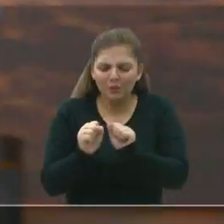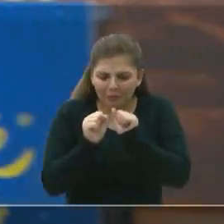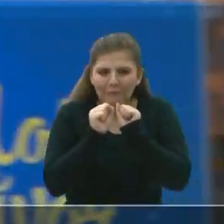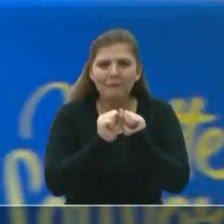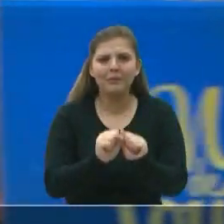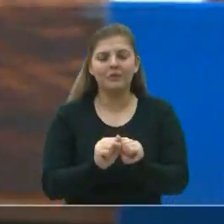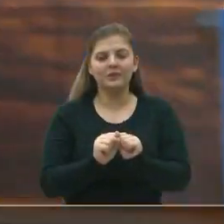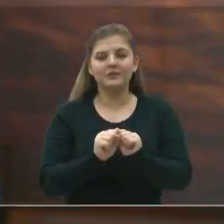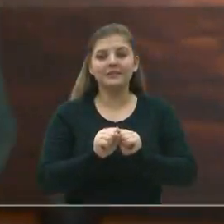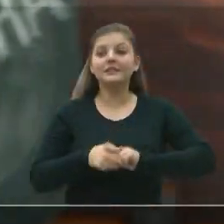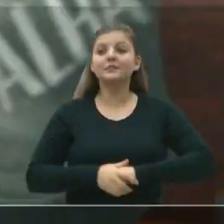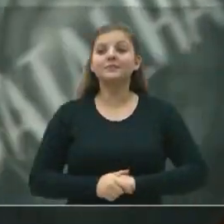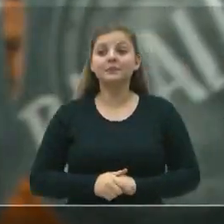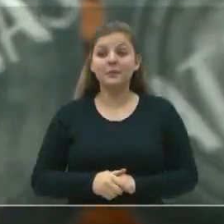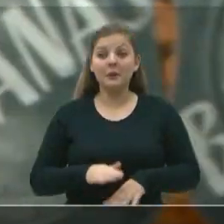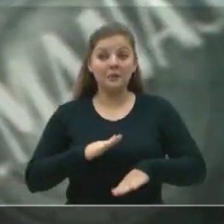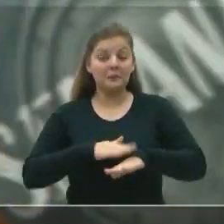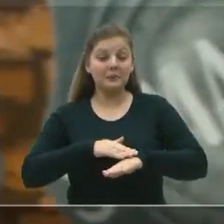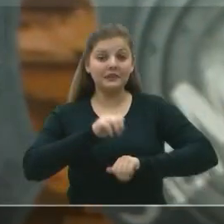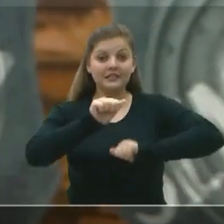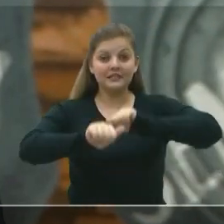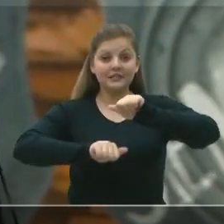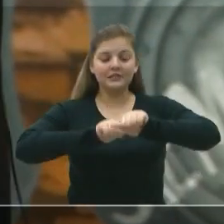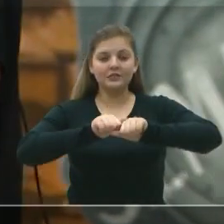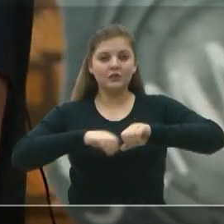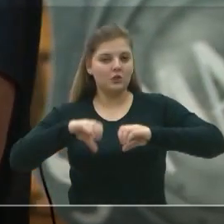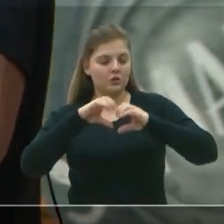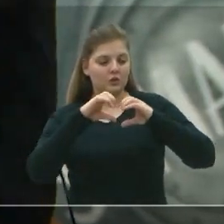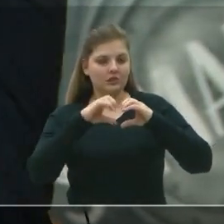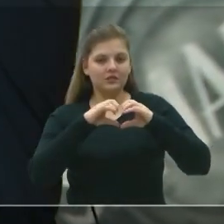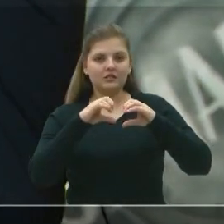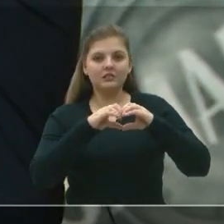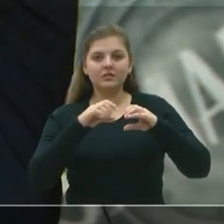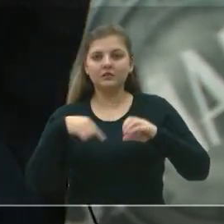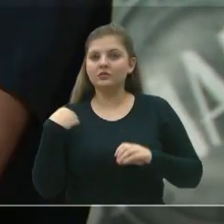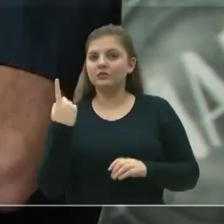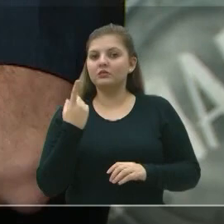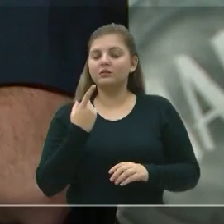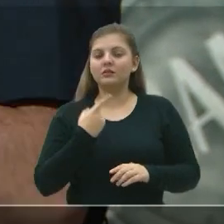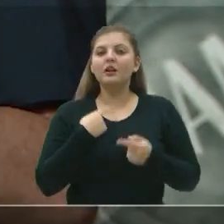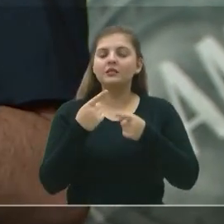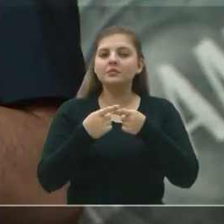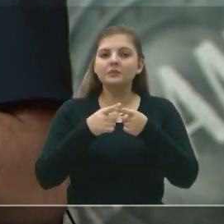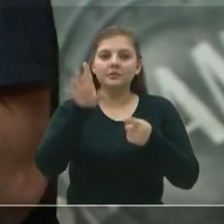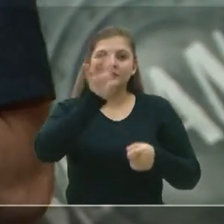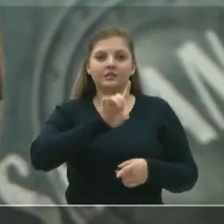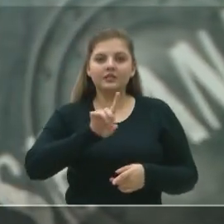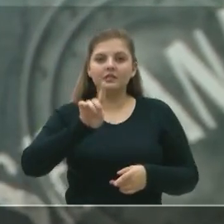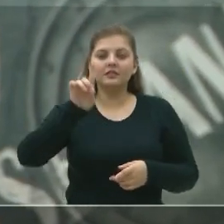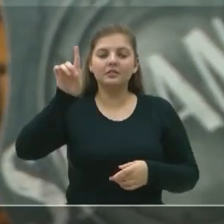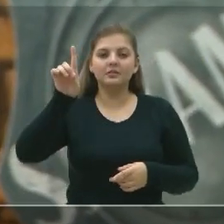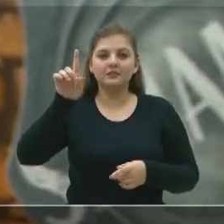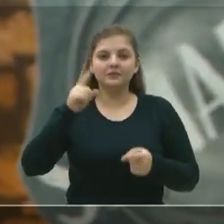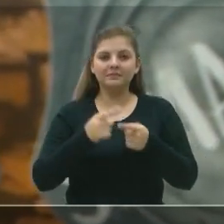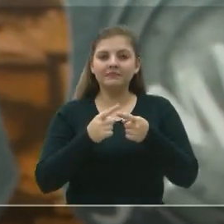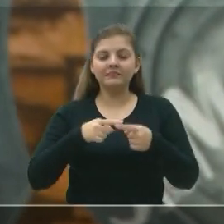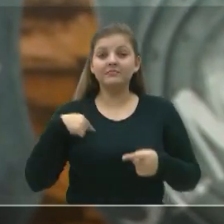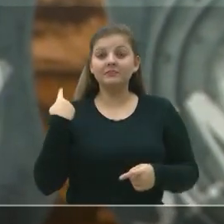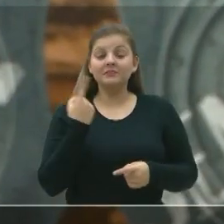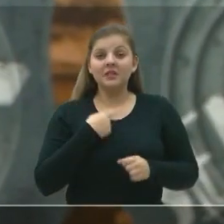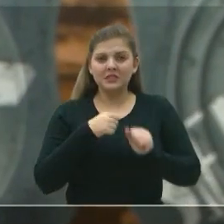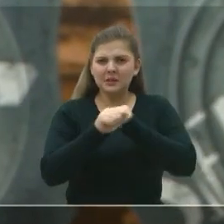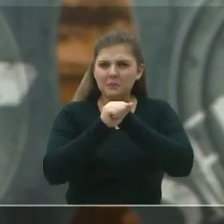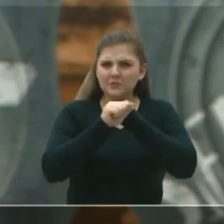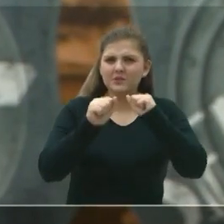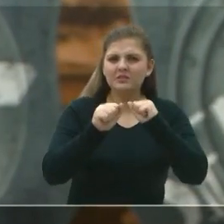mais que a transformação do coração de Deus, do nosso coração para Deus, para nós seja impossível, para Deus não